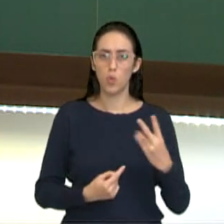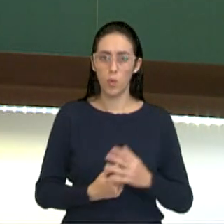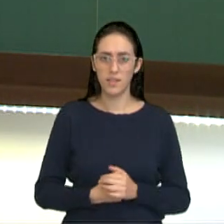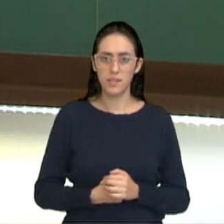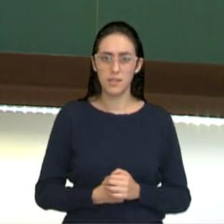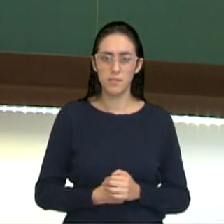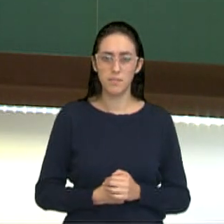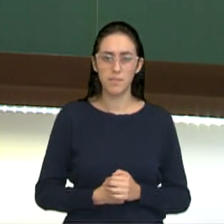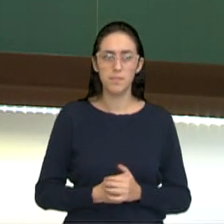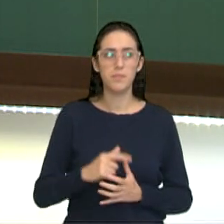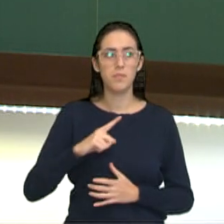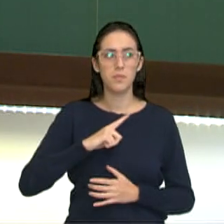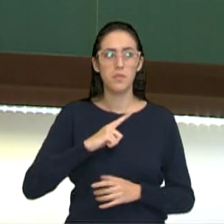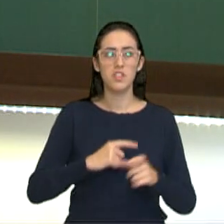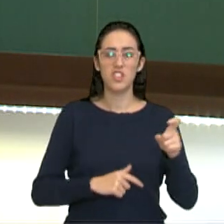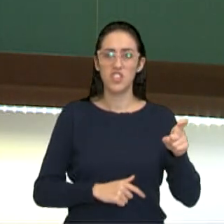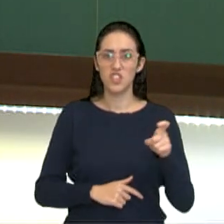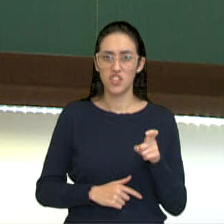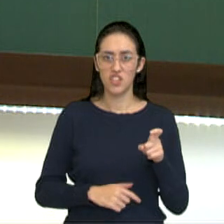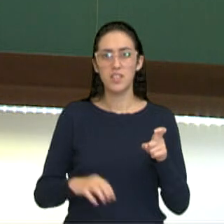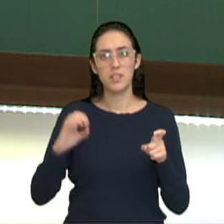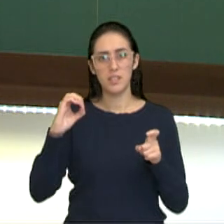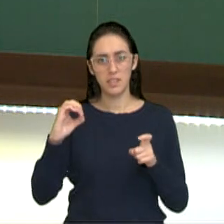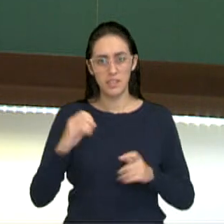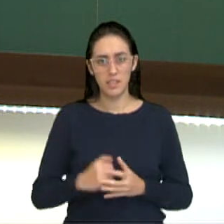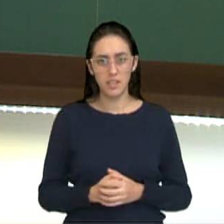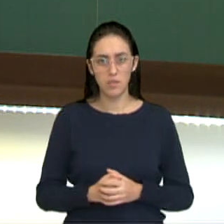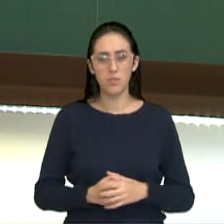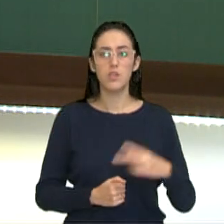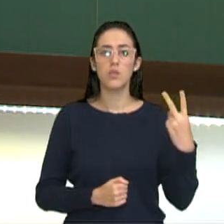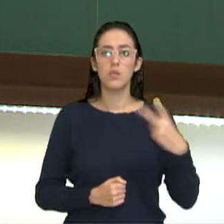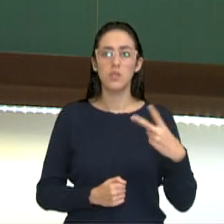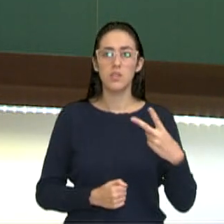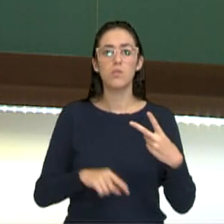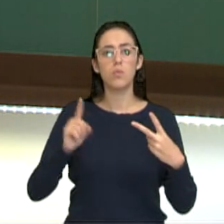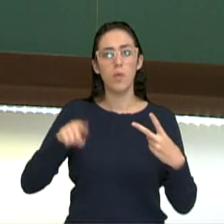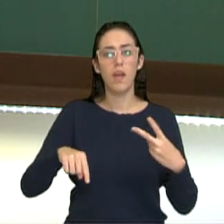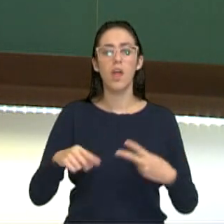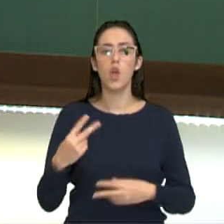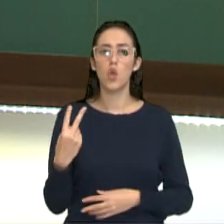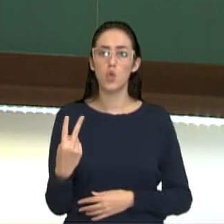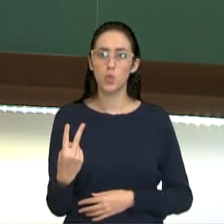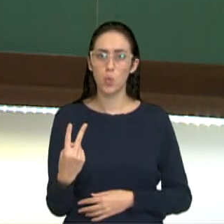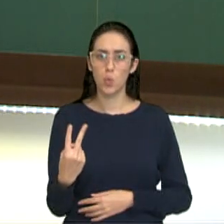par ordenado é x, então é 0, e o segundo é o 2,